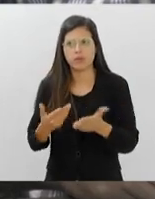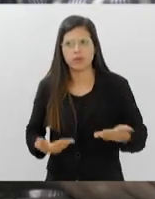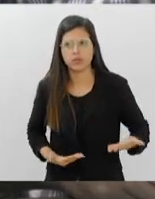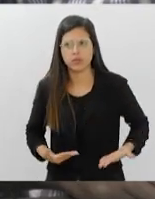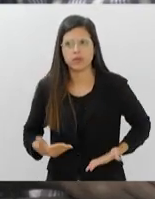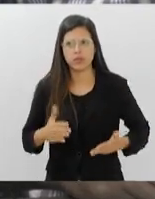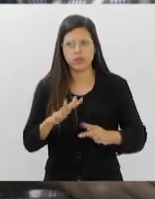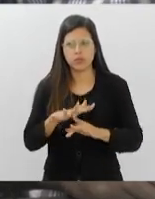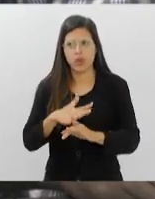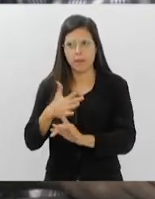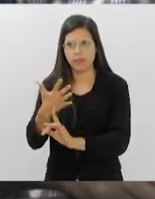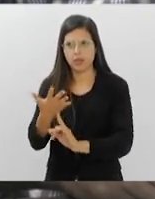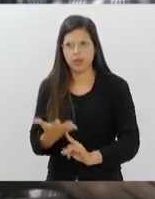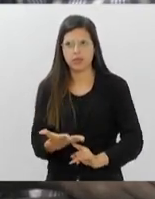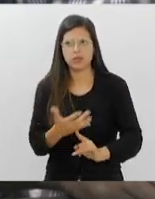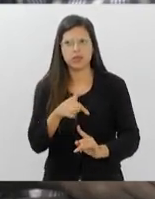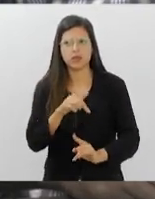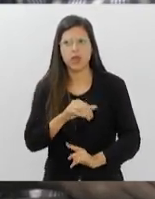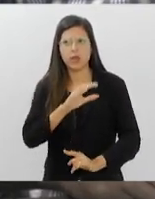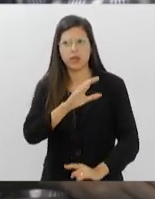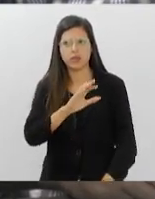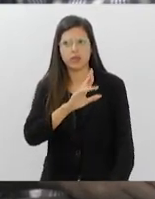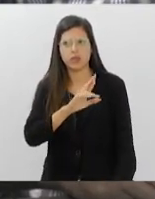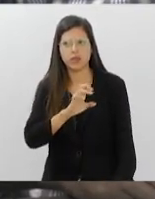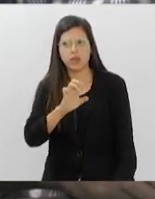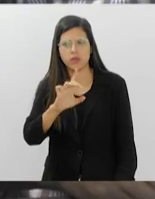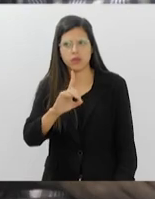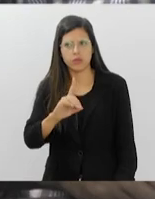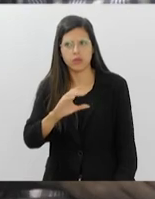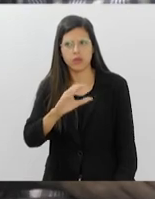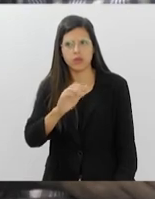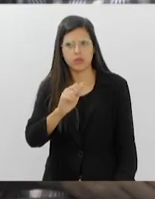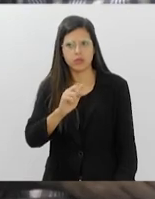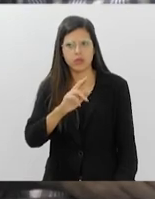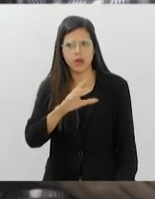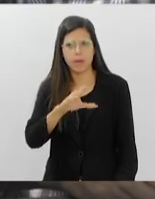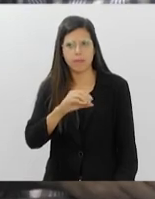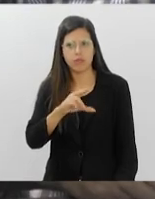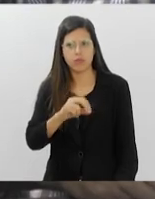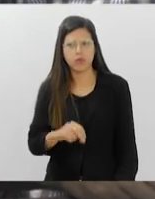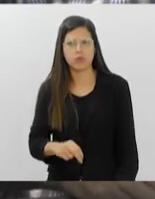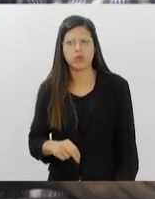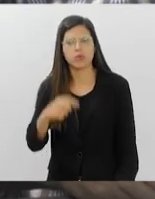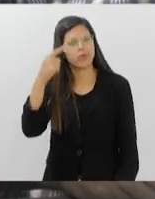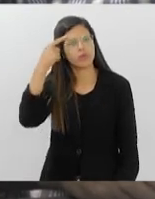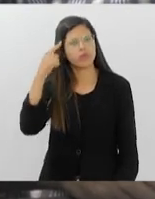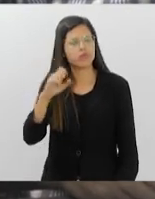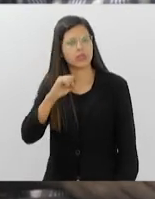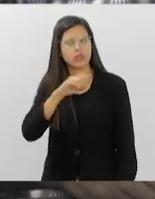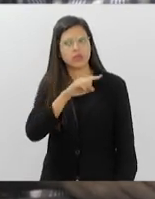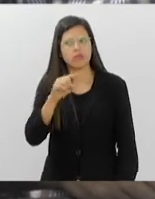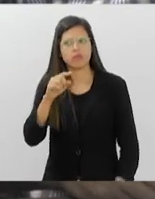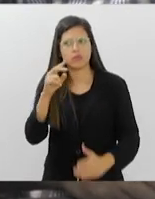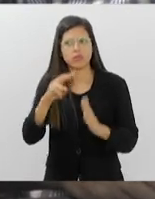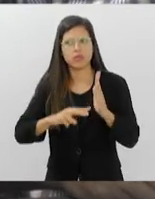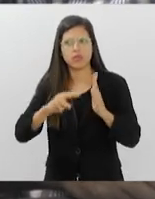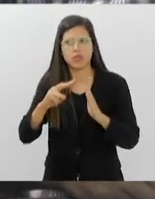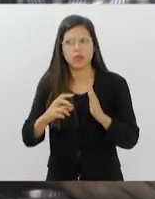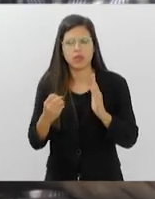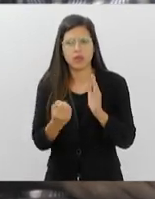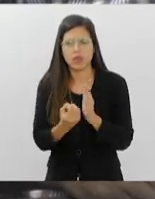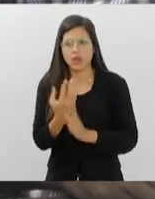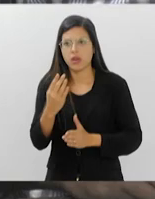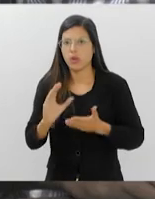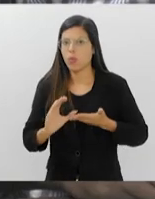Librelon, esse do crédito de carbono, mas é de uma complexidade, eu não sei se vocês chegaram todos a ler isso, mas ele cria um conselho, cria